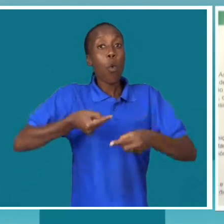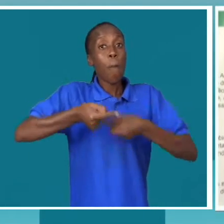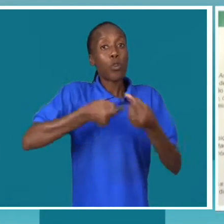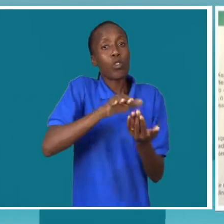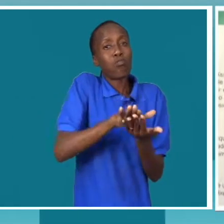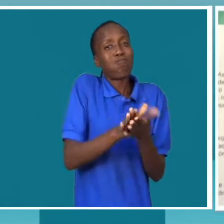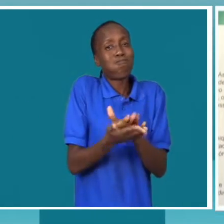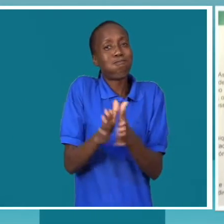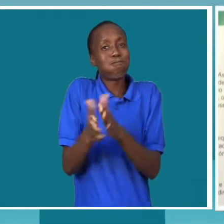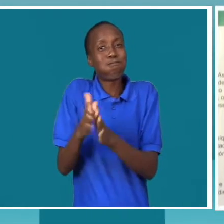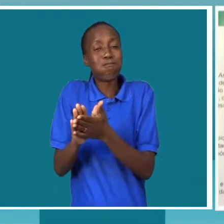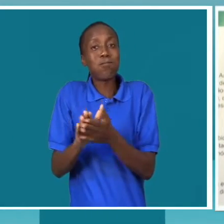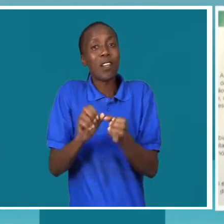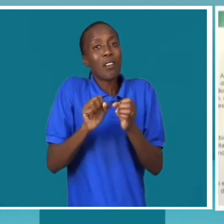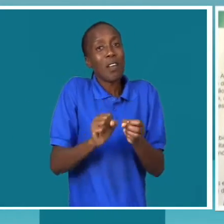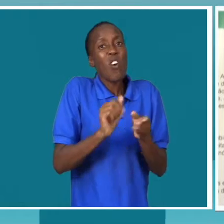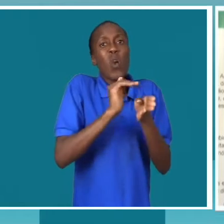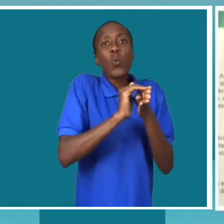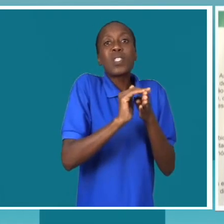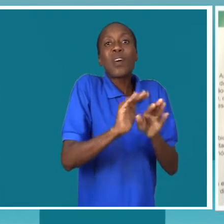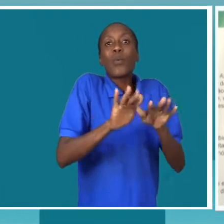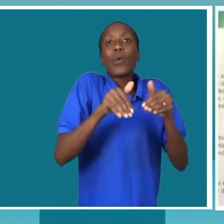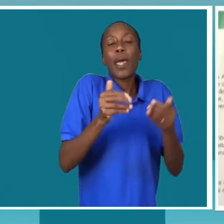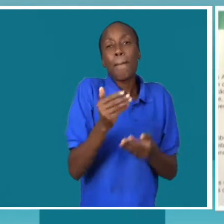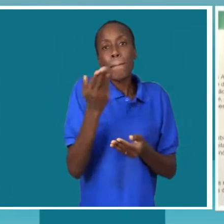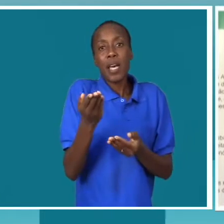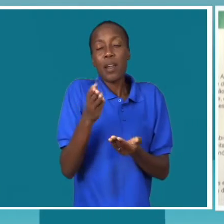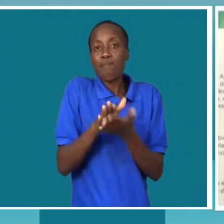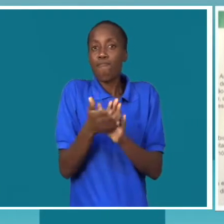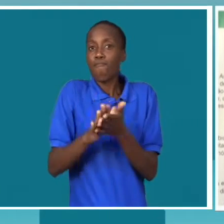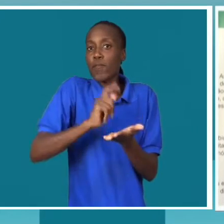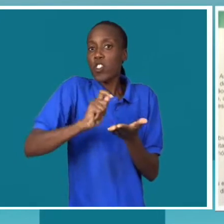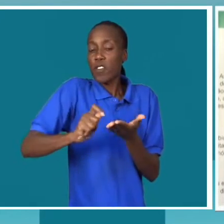deve ser elaborado, as técnicas de elaborar um projeto.